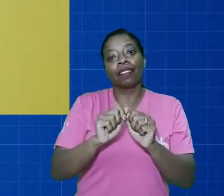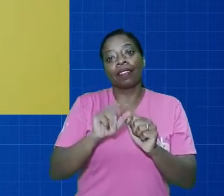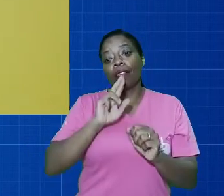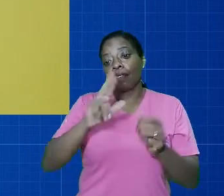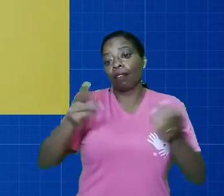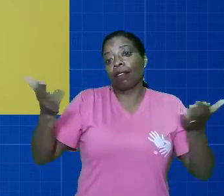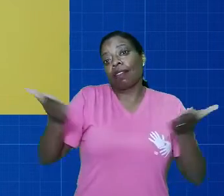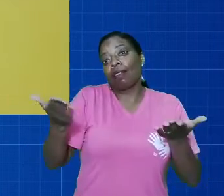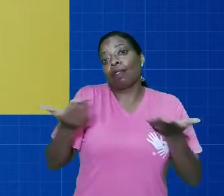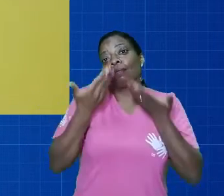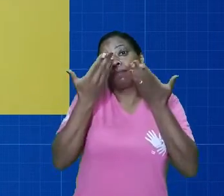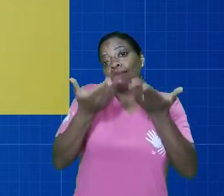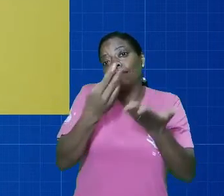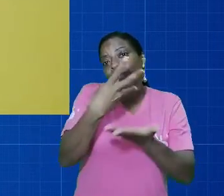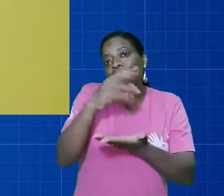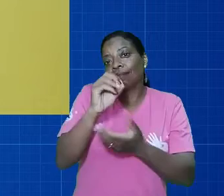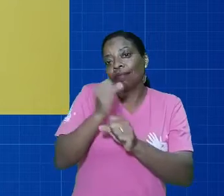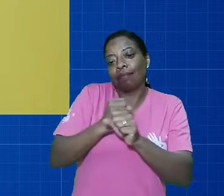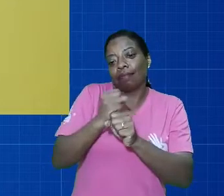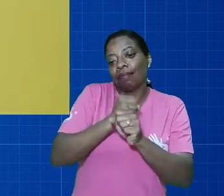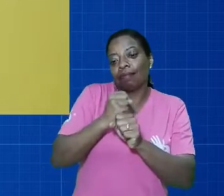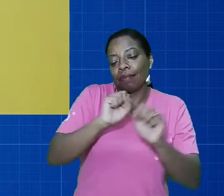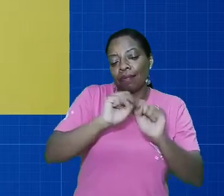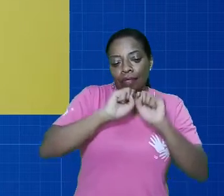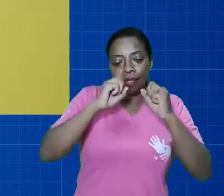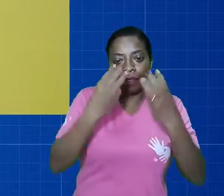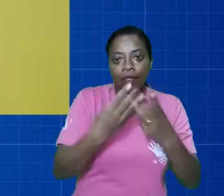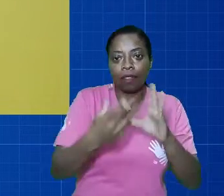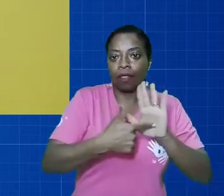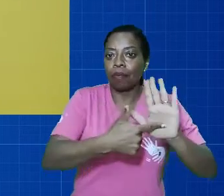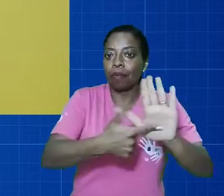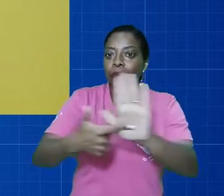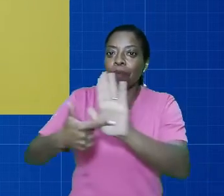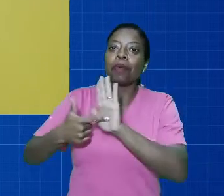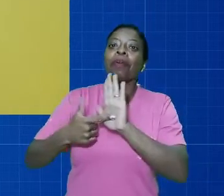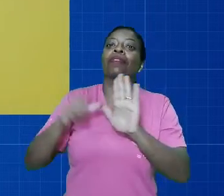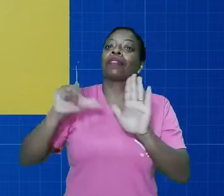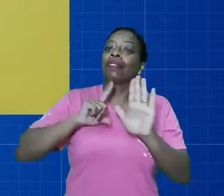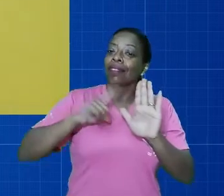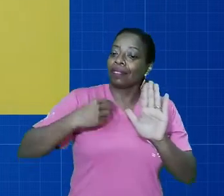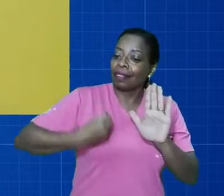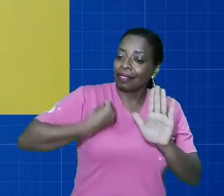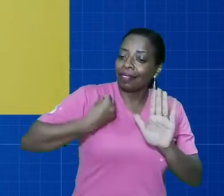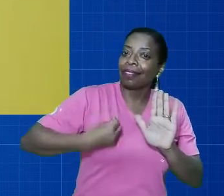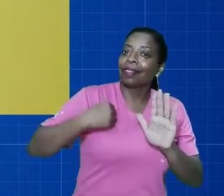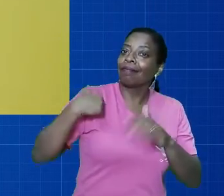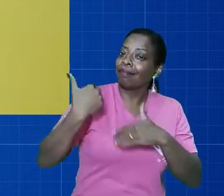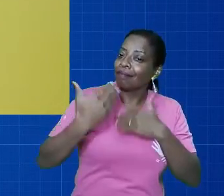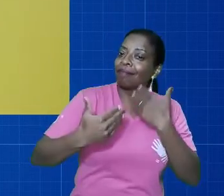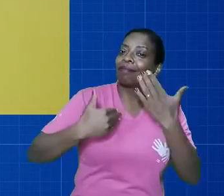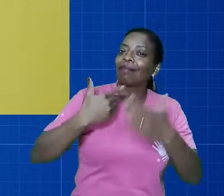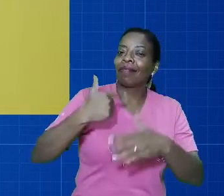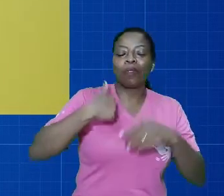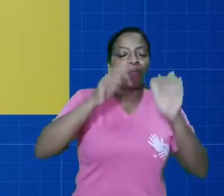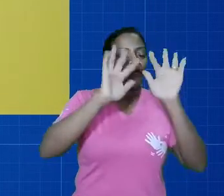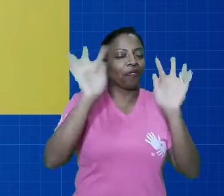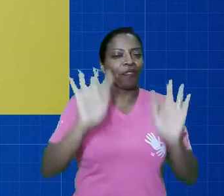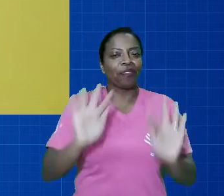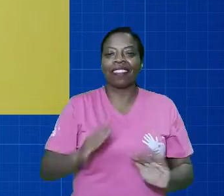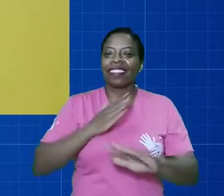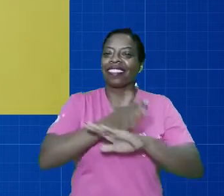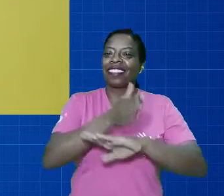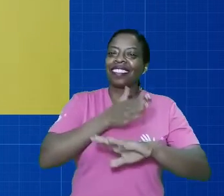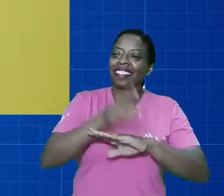oficina fazendo aniversário. Então, eu fico muito feliz de ter participado dessa história de